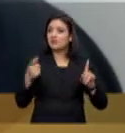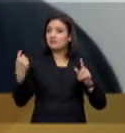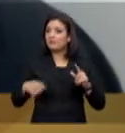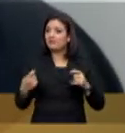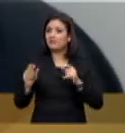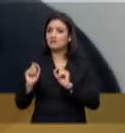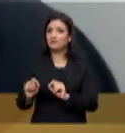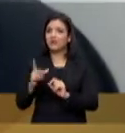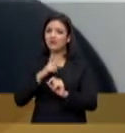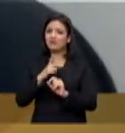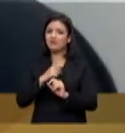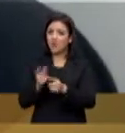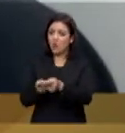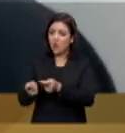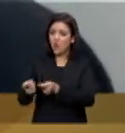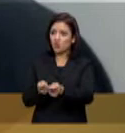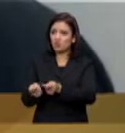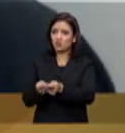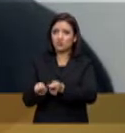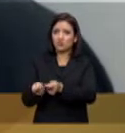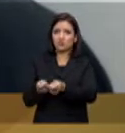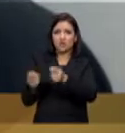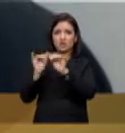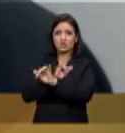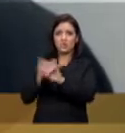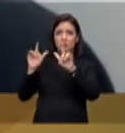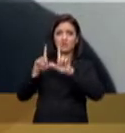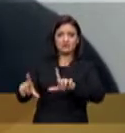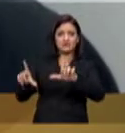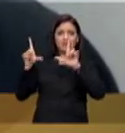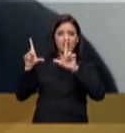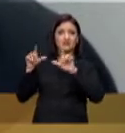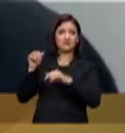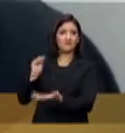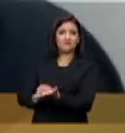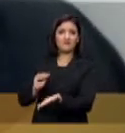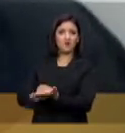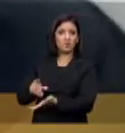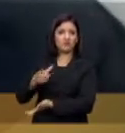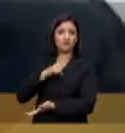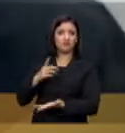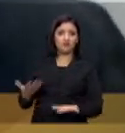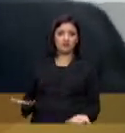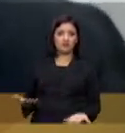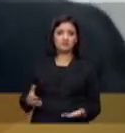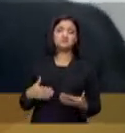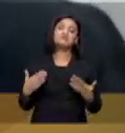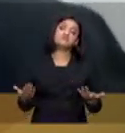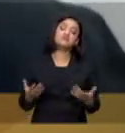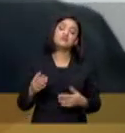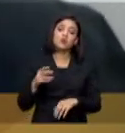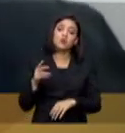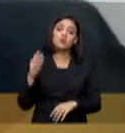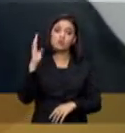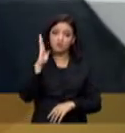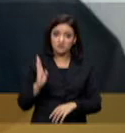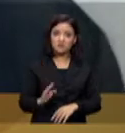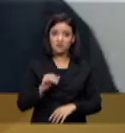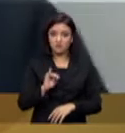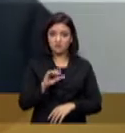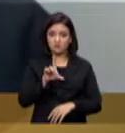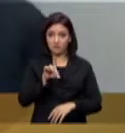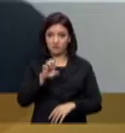São placebos, com todo respeito, que jamais punem grandes anunciantes. E o país onde o IDEC atua há